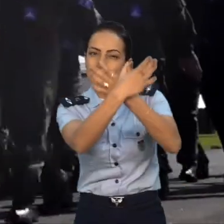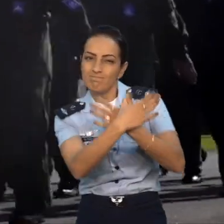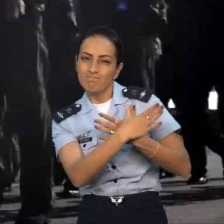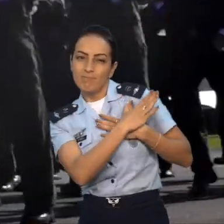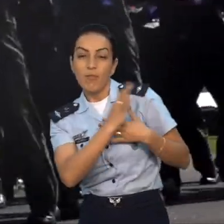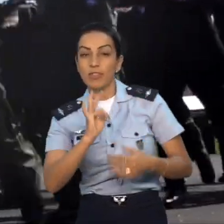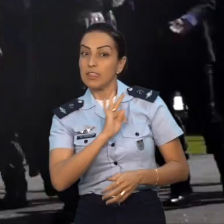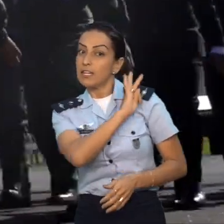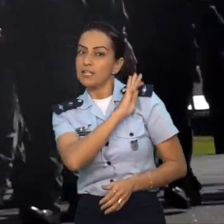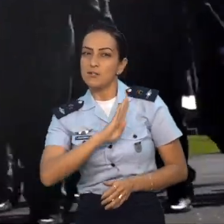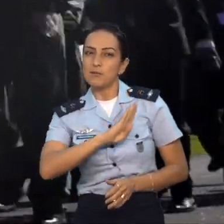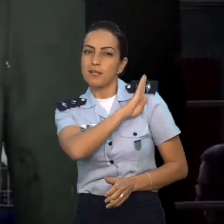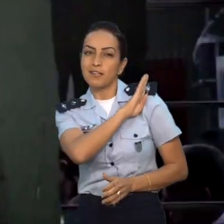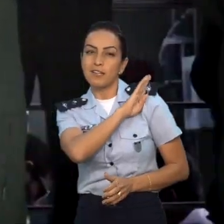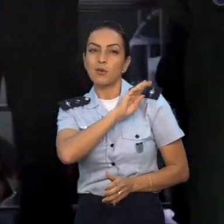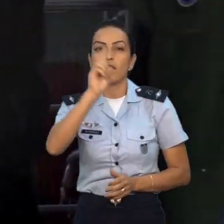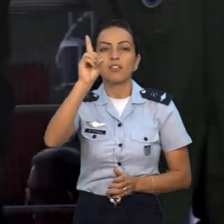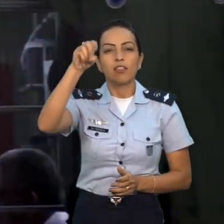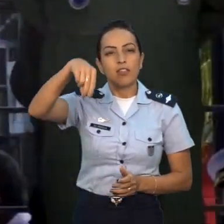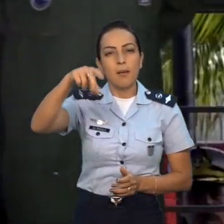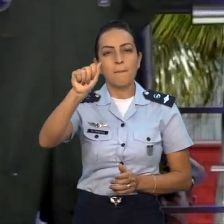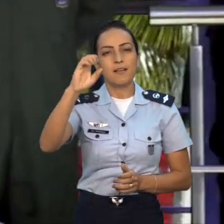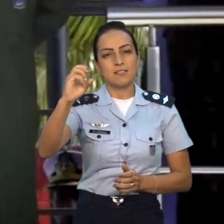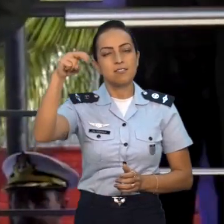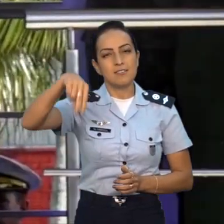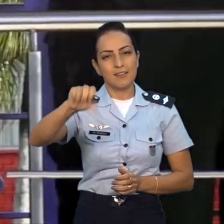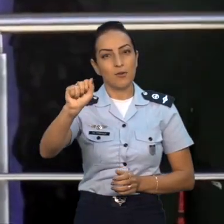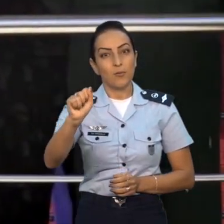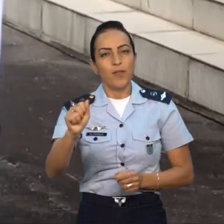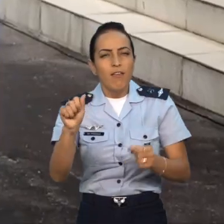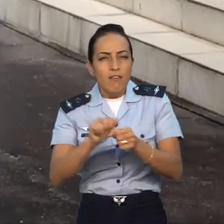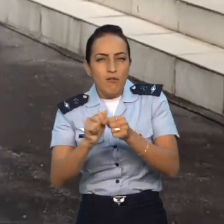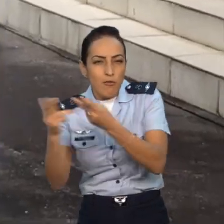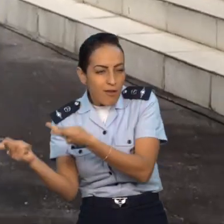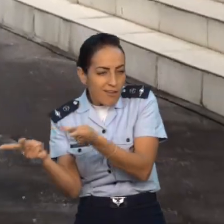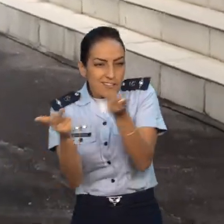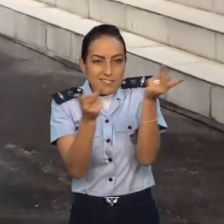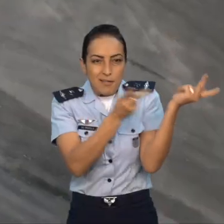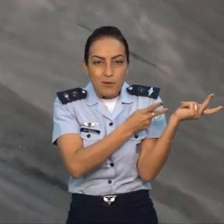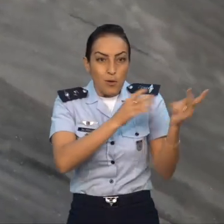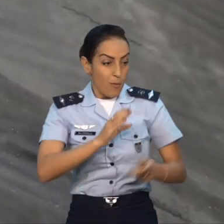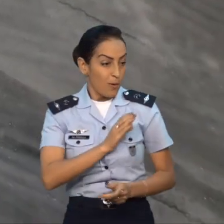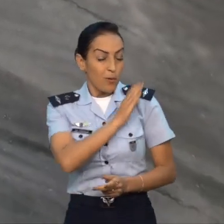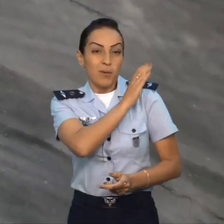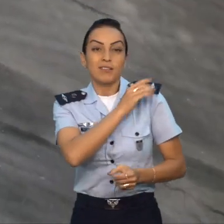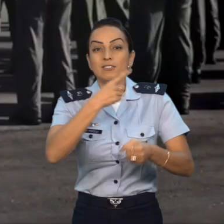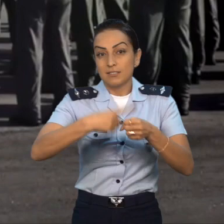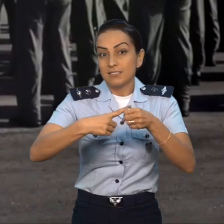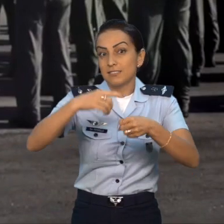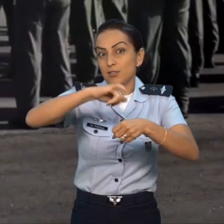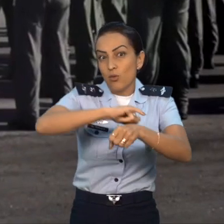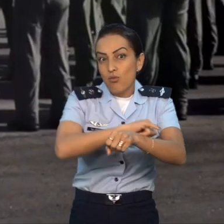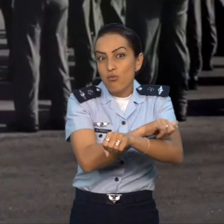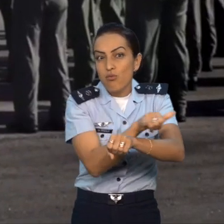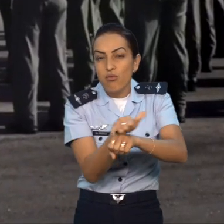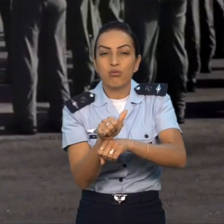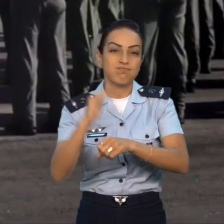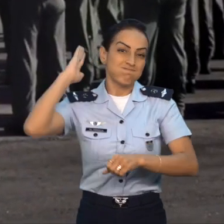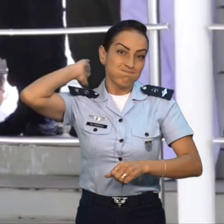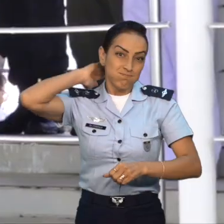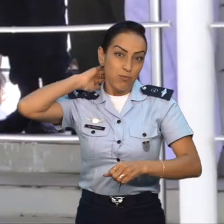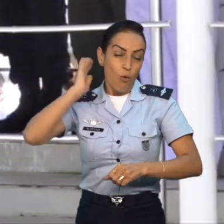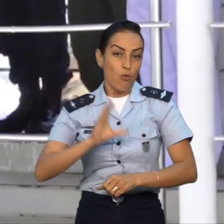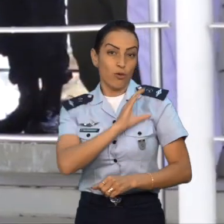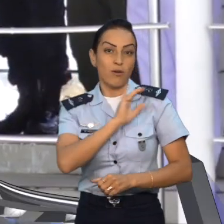Aeronáutica, Tenente Brigadeiro do Ar, Marcelo Canitz Damasceno, que foi recebido pelo comandante da Base Aérea de Belém, Coronel